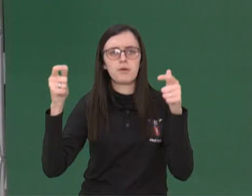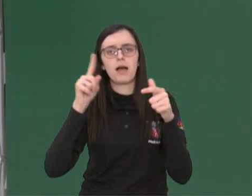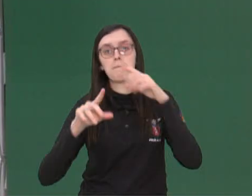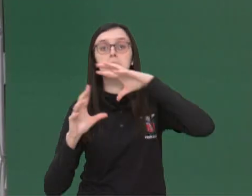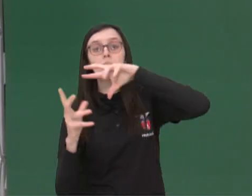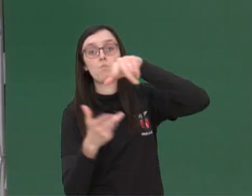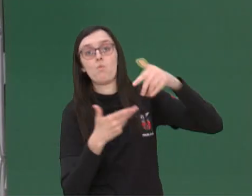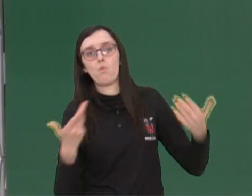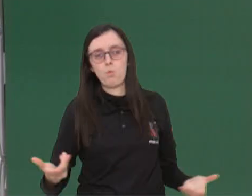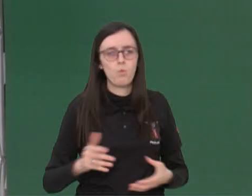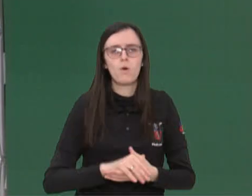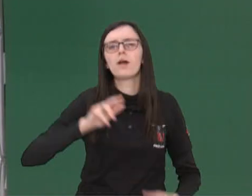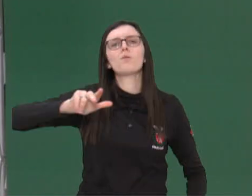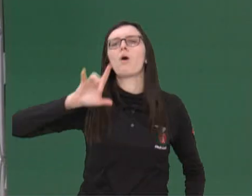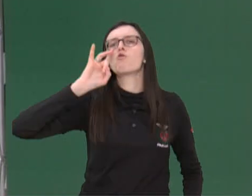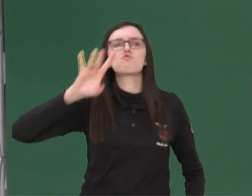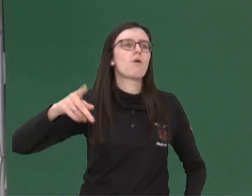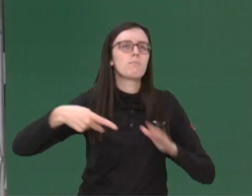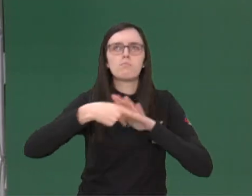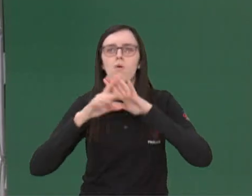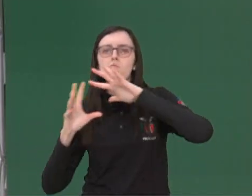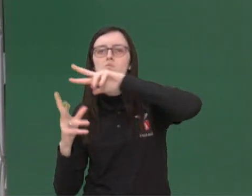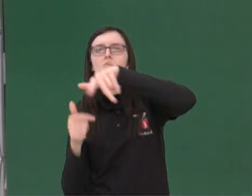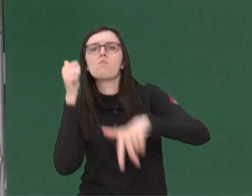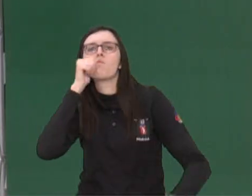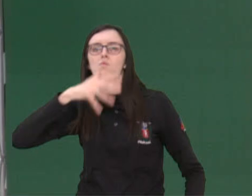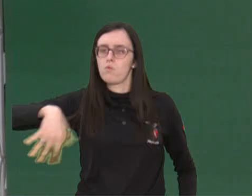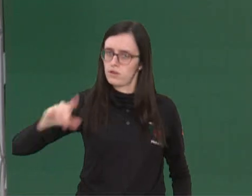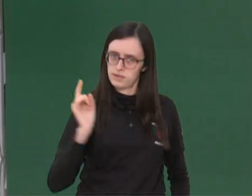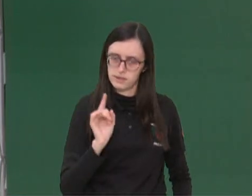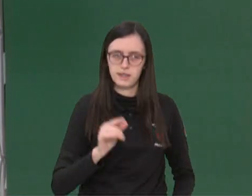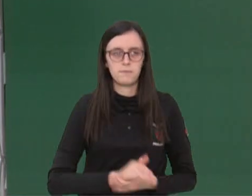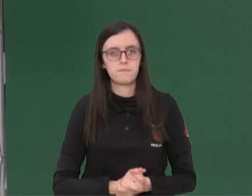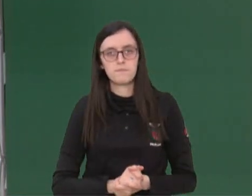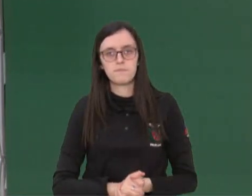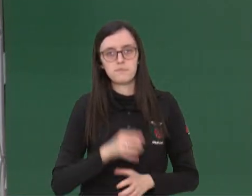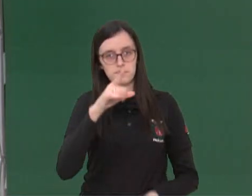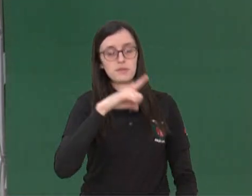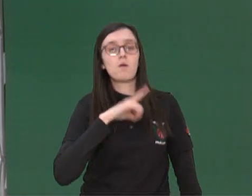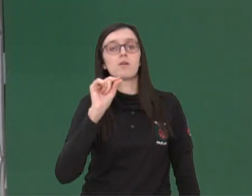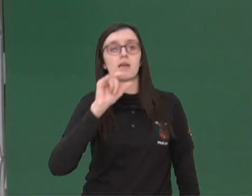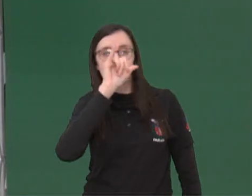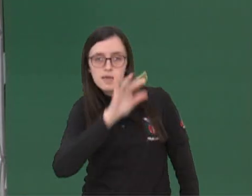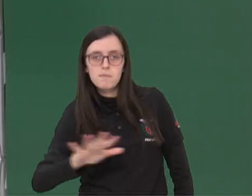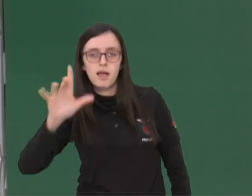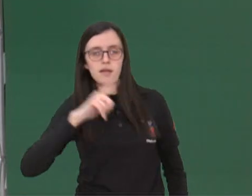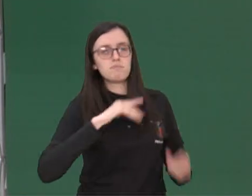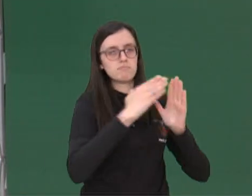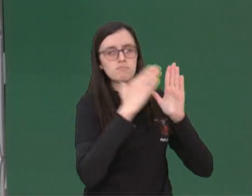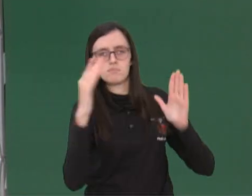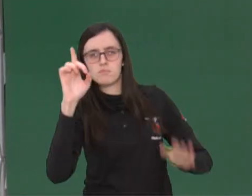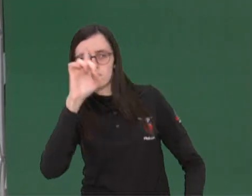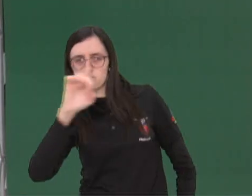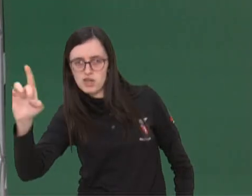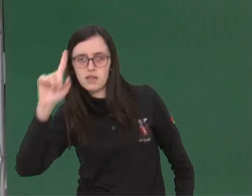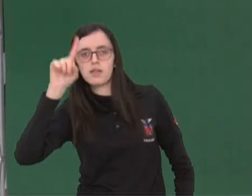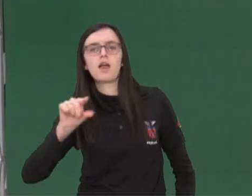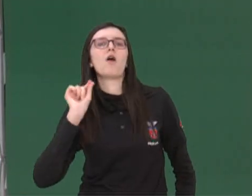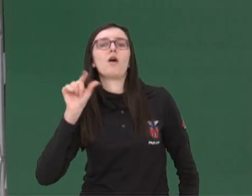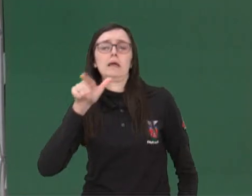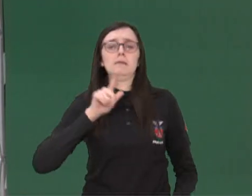mundo todo, não só no universo feminino. Você tem a imagem da sua direita, então até